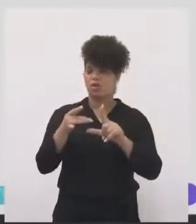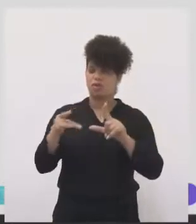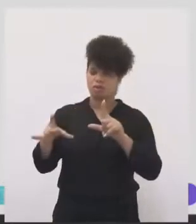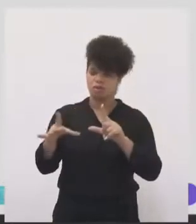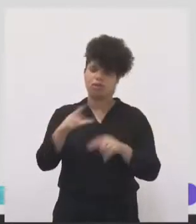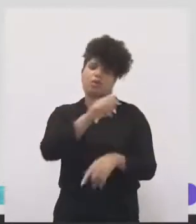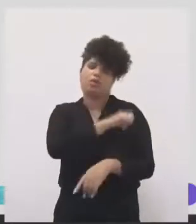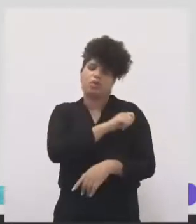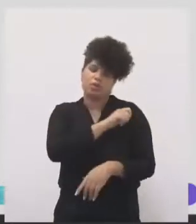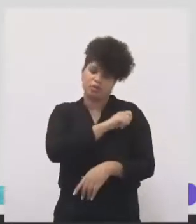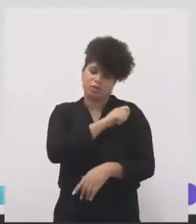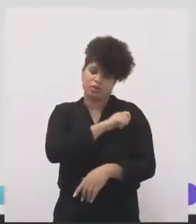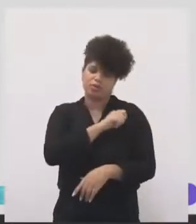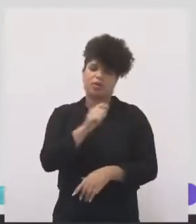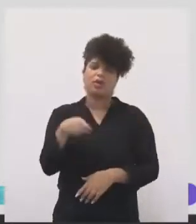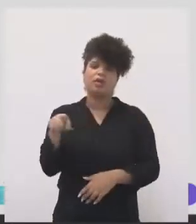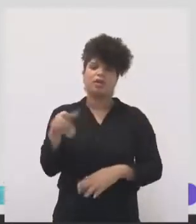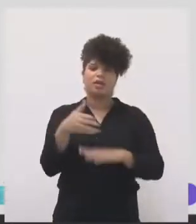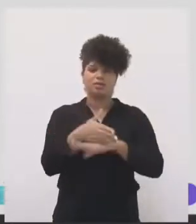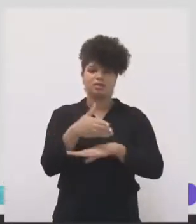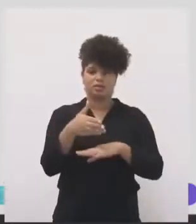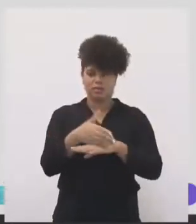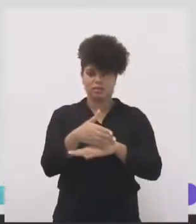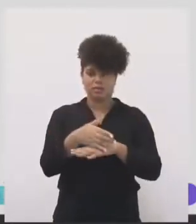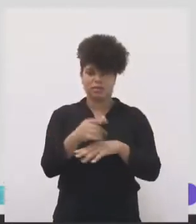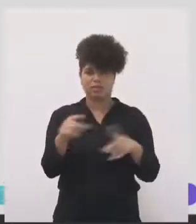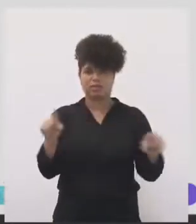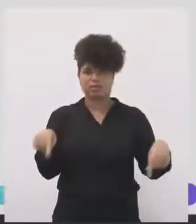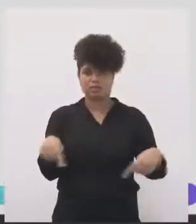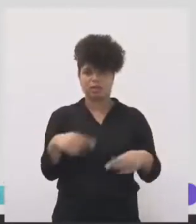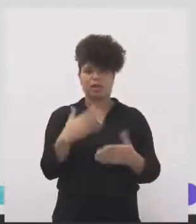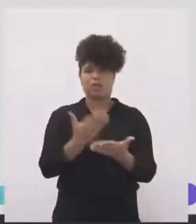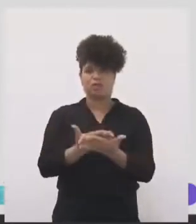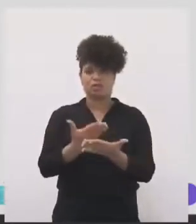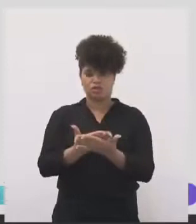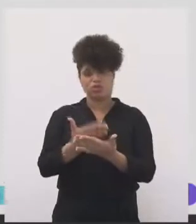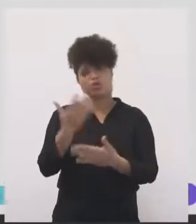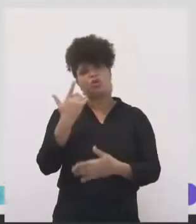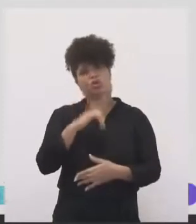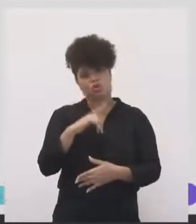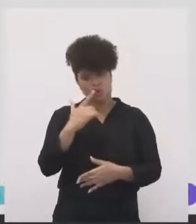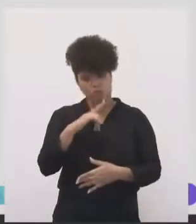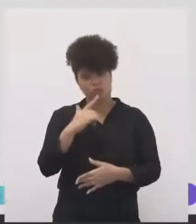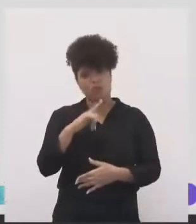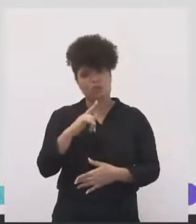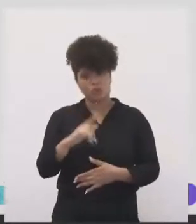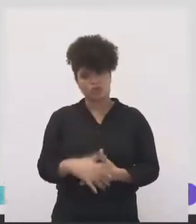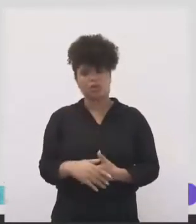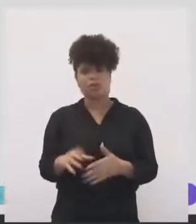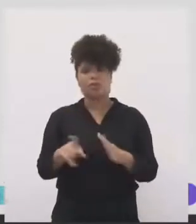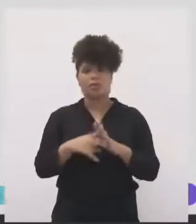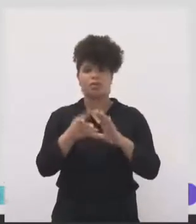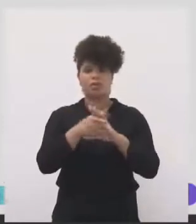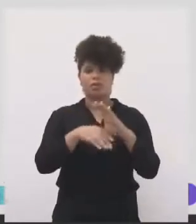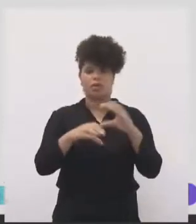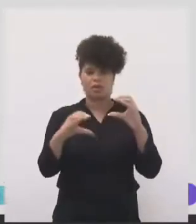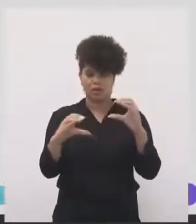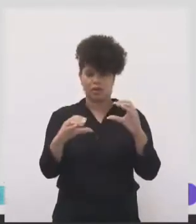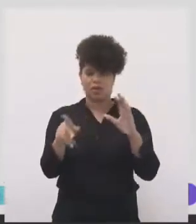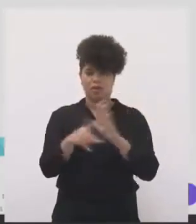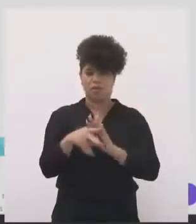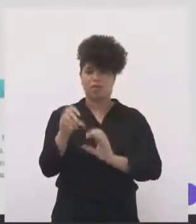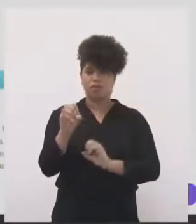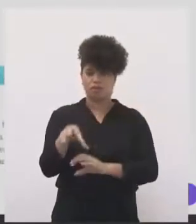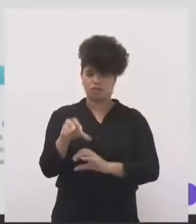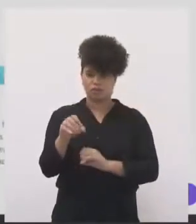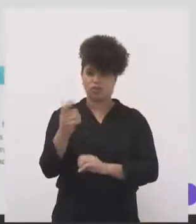que o aluno vai acessar a sala de aula, conseguir acessar, ter acesso ao Canva para a educação também,